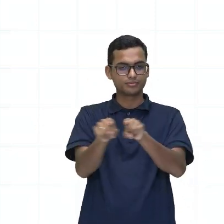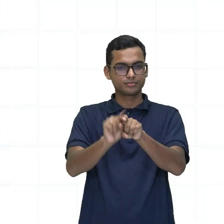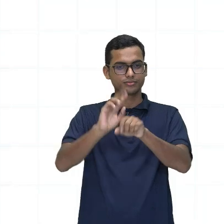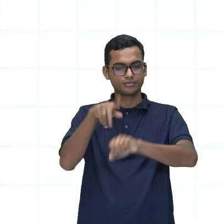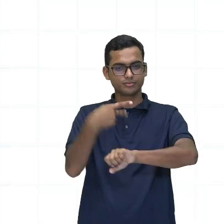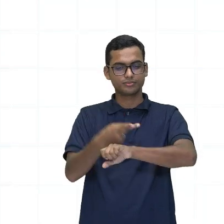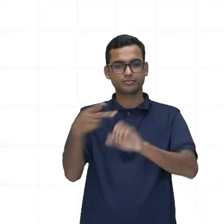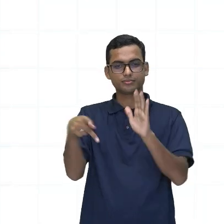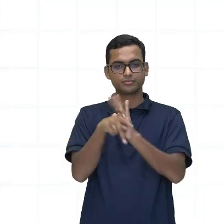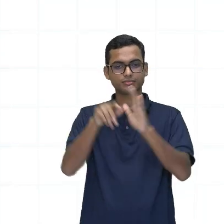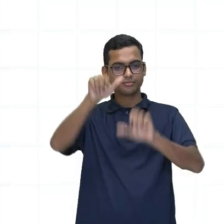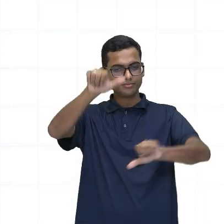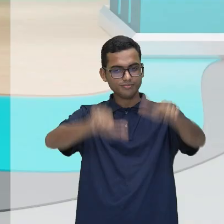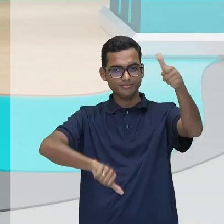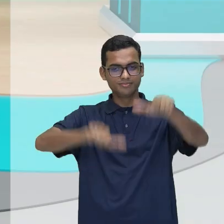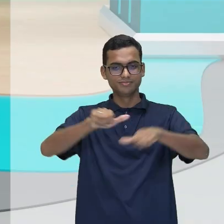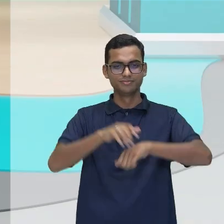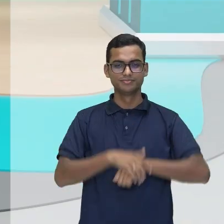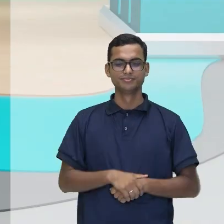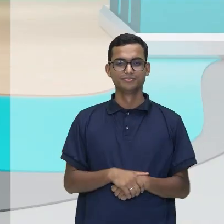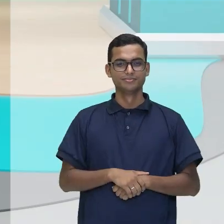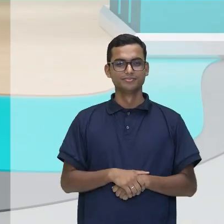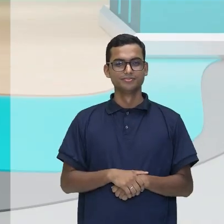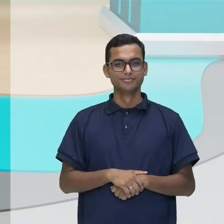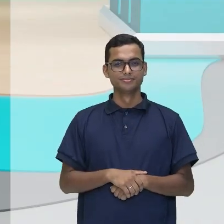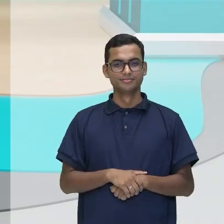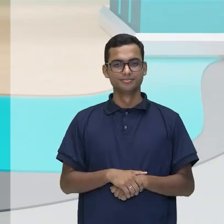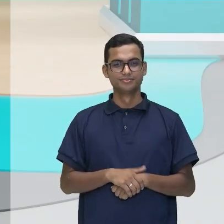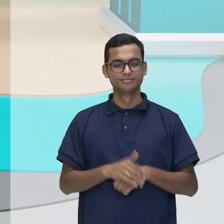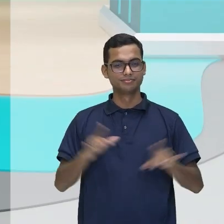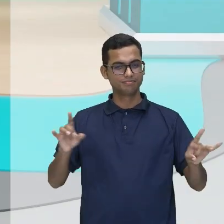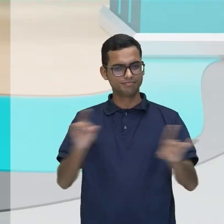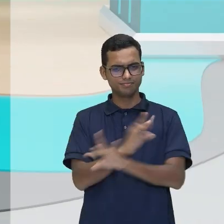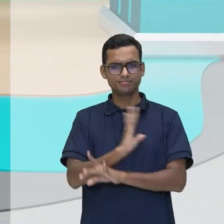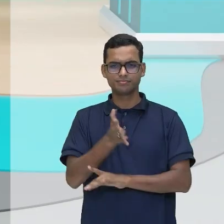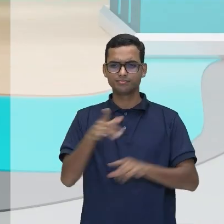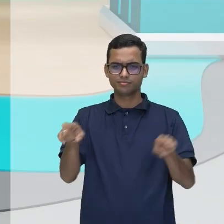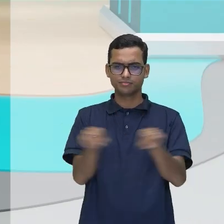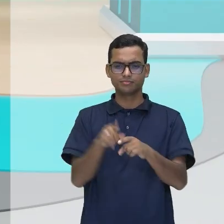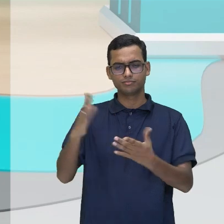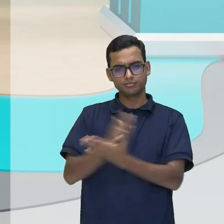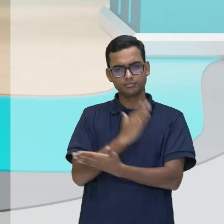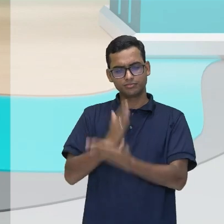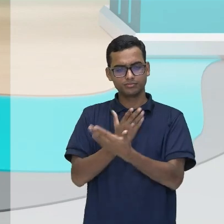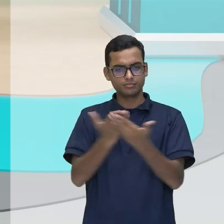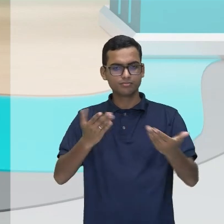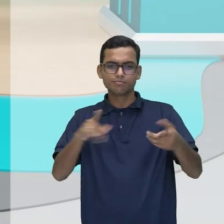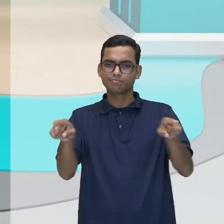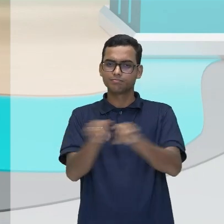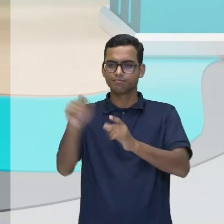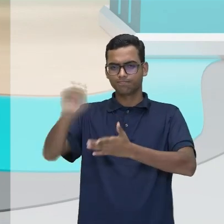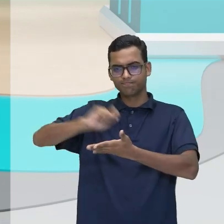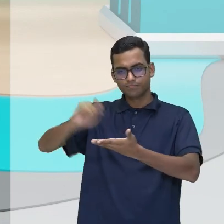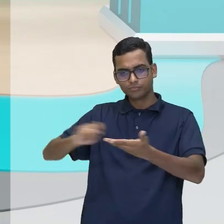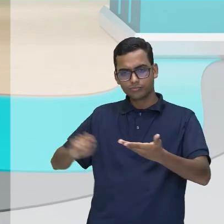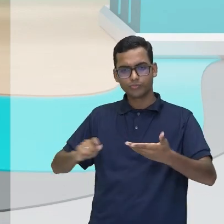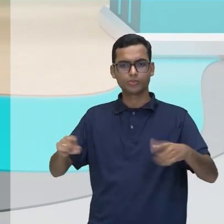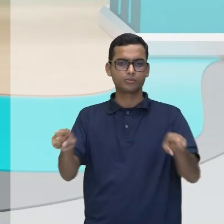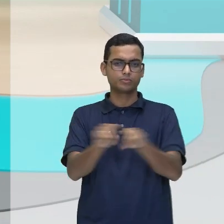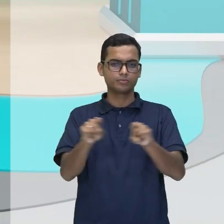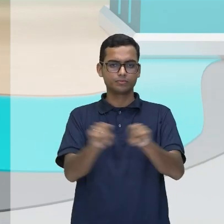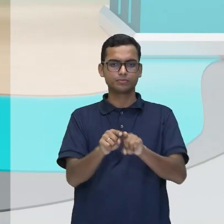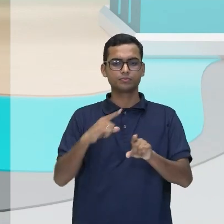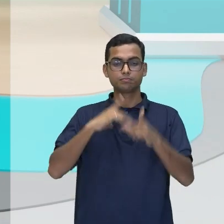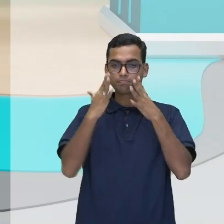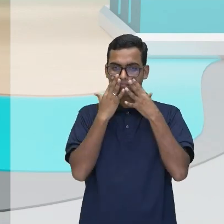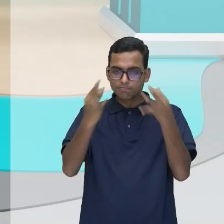a avaliação. Então, já deixem tudo pronto aí, o caderno de vocês, né, com essas anotações, certo? Fiquem